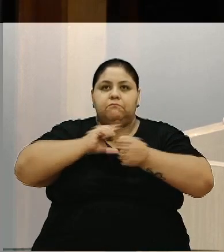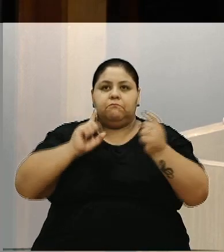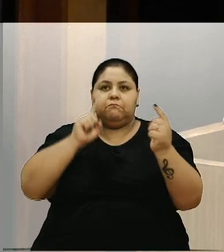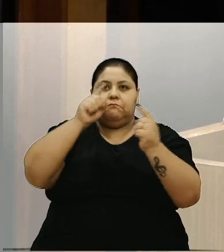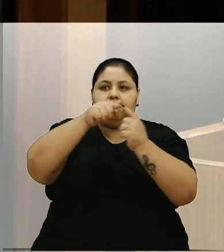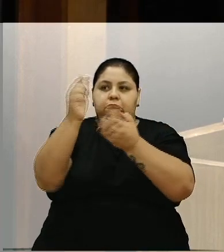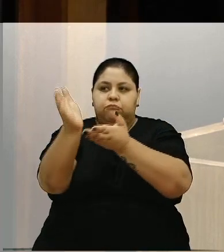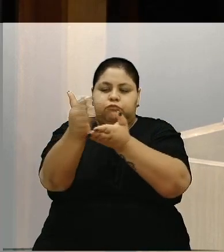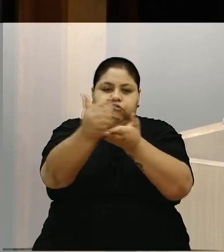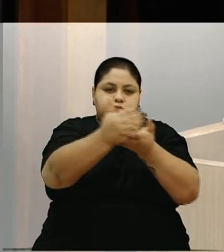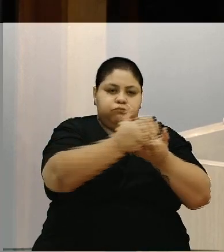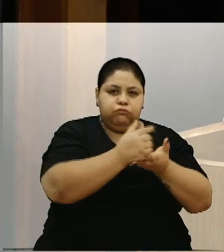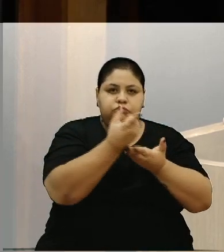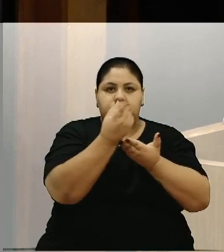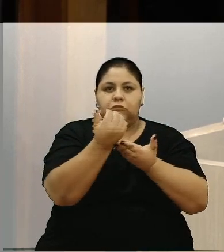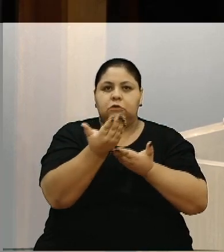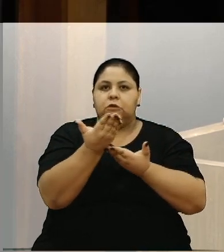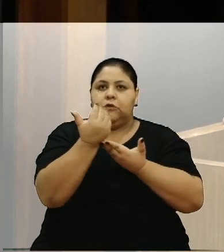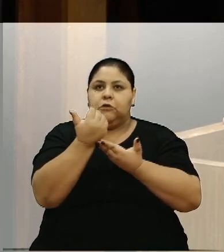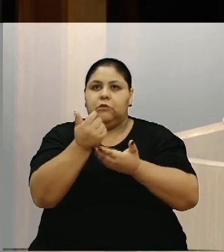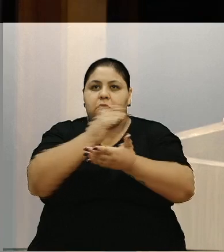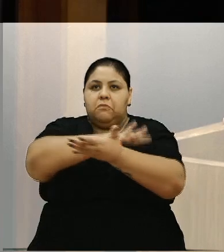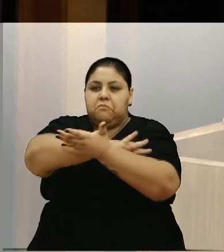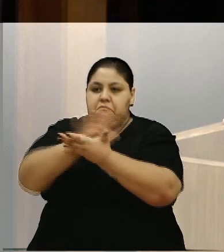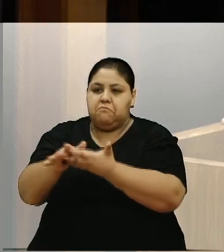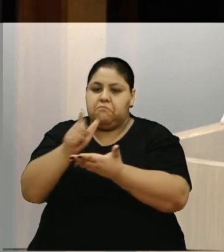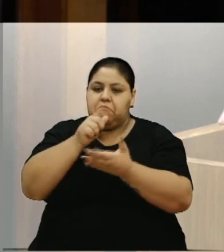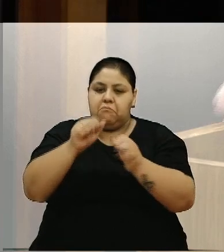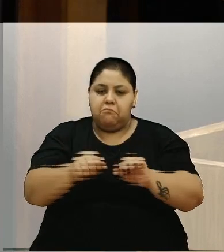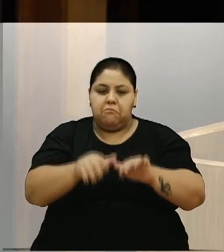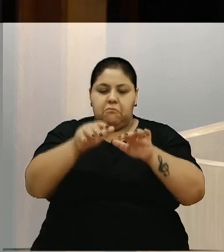fundos, alimentos para os afetados das enchentes do nosso estado.